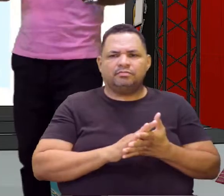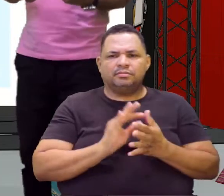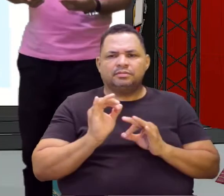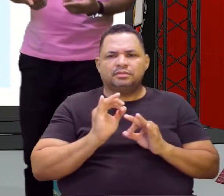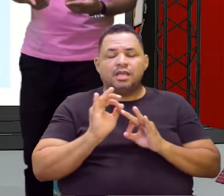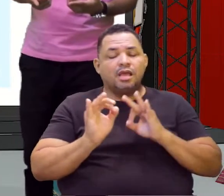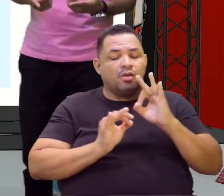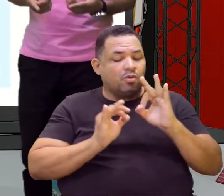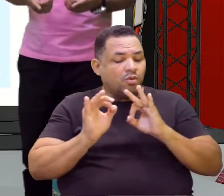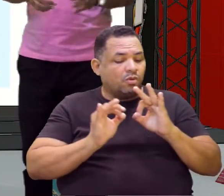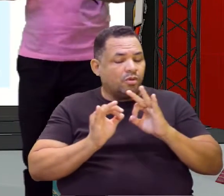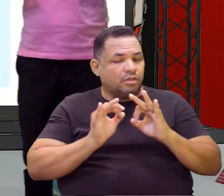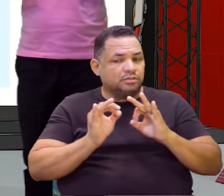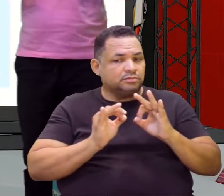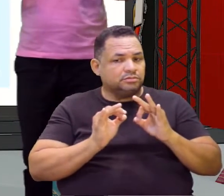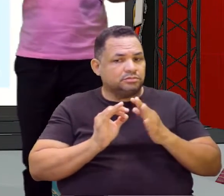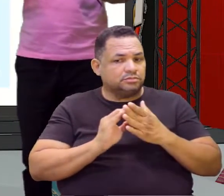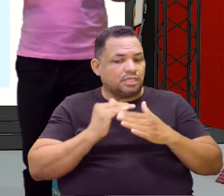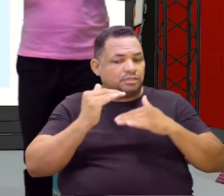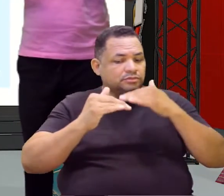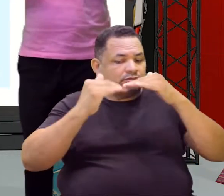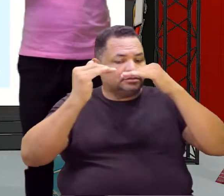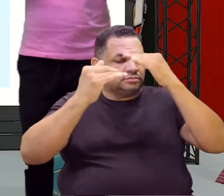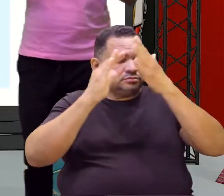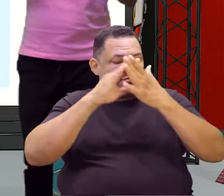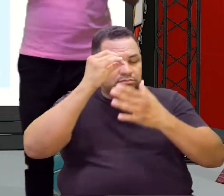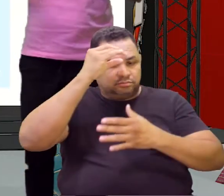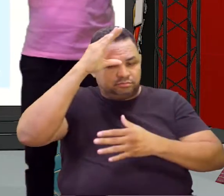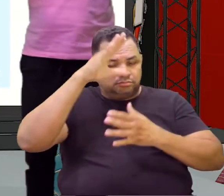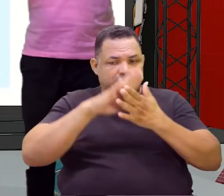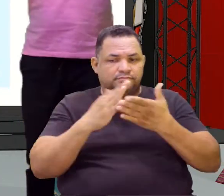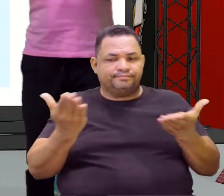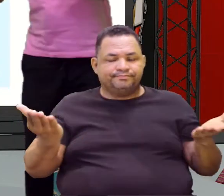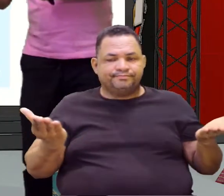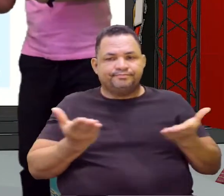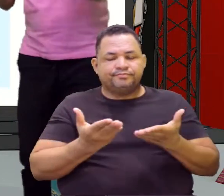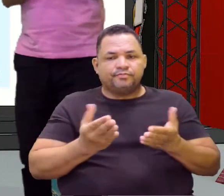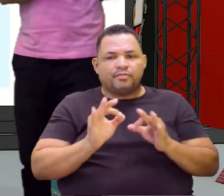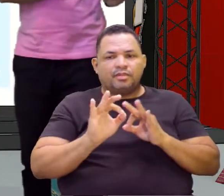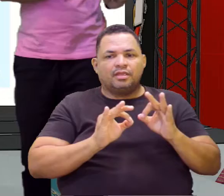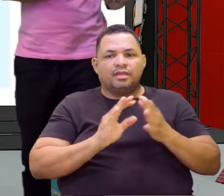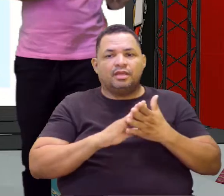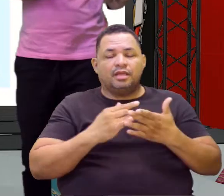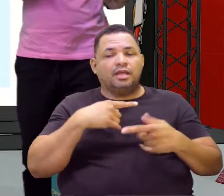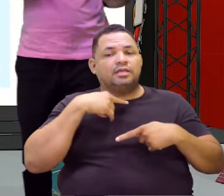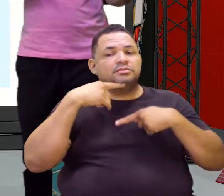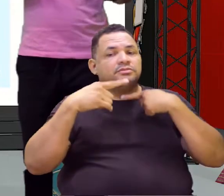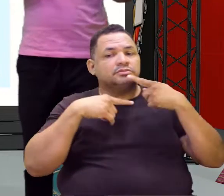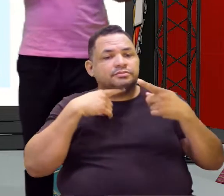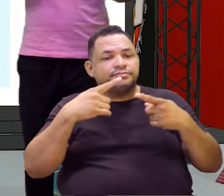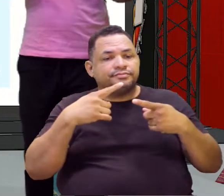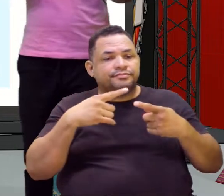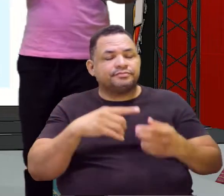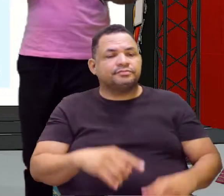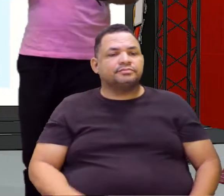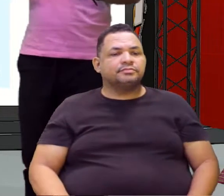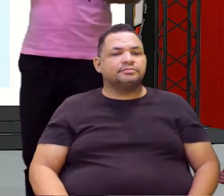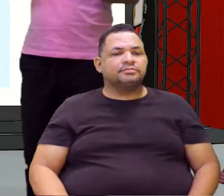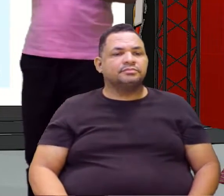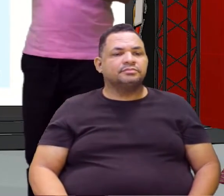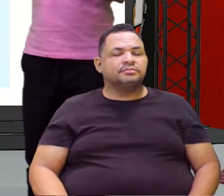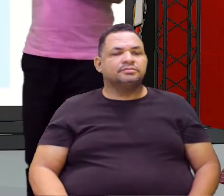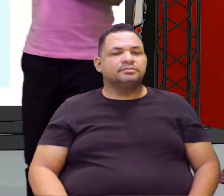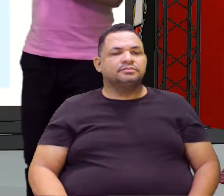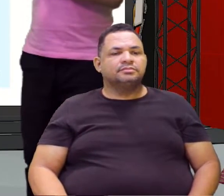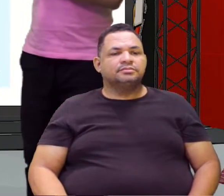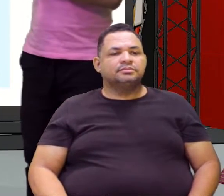sendo construído o conhecimento. Porque o principal, e o princípio fundamental do conhecimento é a dúvida. É o que move,